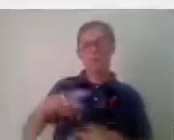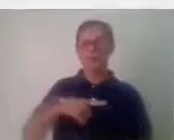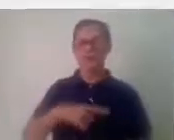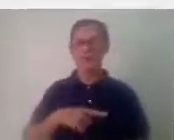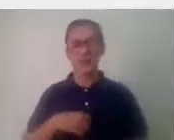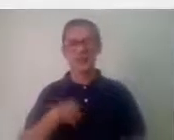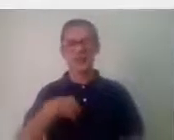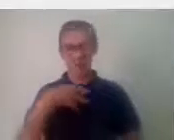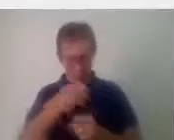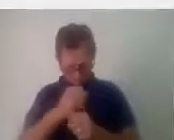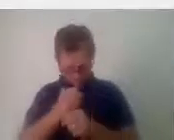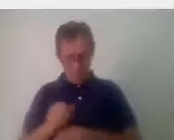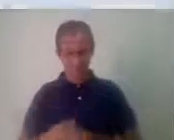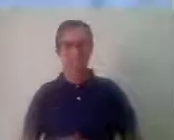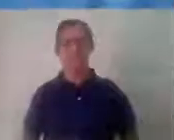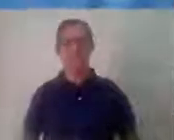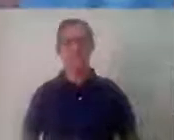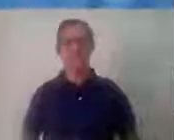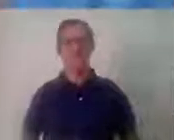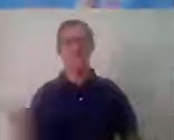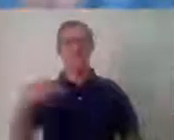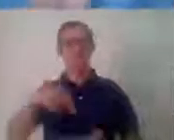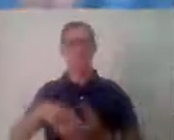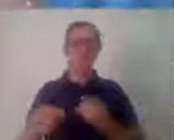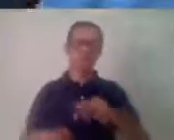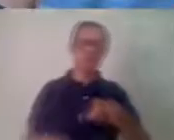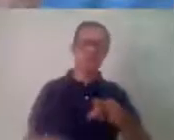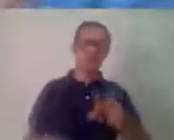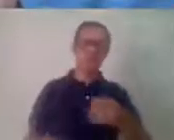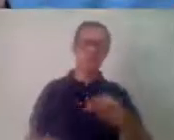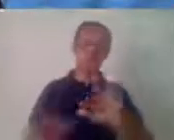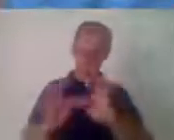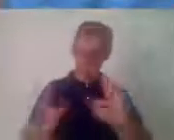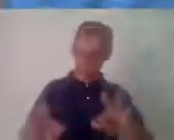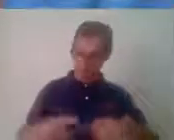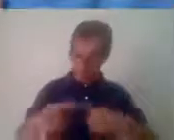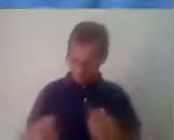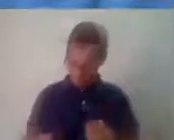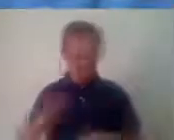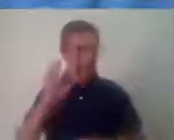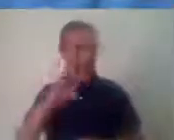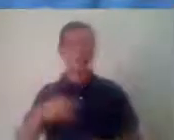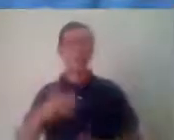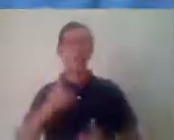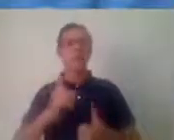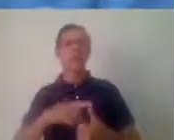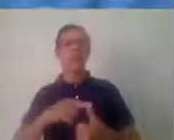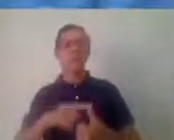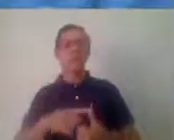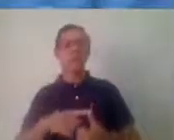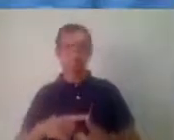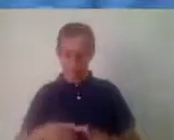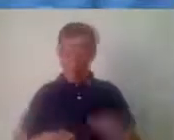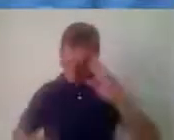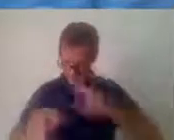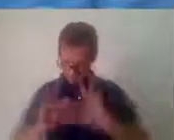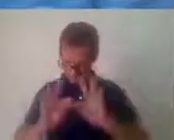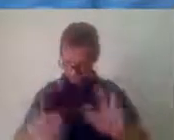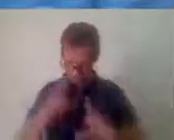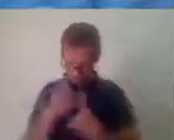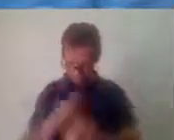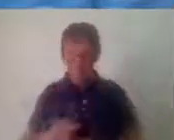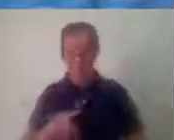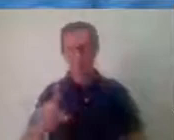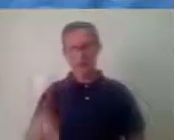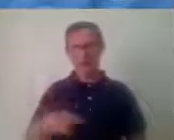para eu calcular o ponto ótimo de uma função, professora. Beleza. Primeiro passo, olhe para a função. Encontre as derivadas